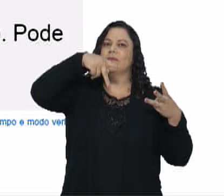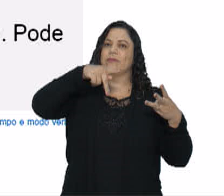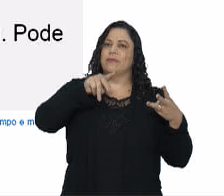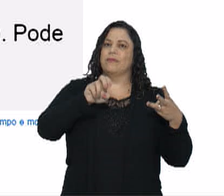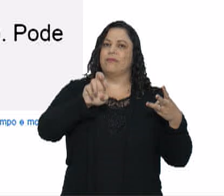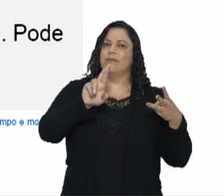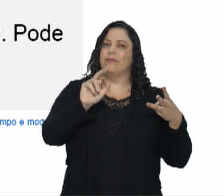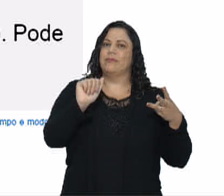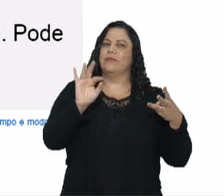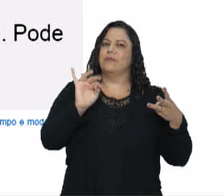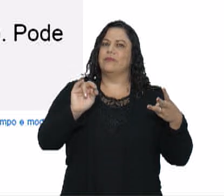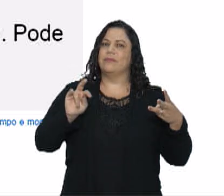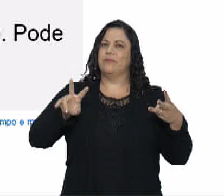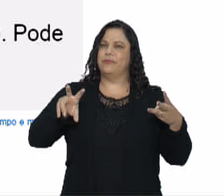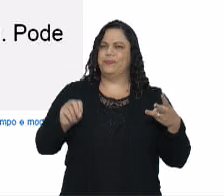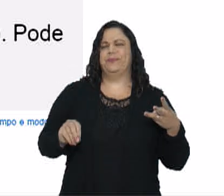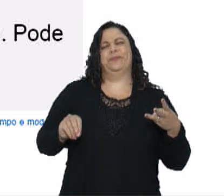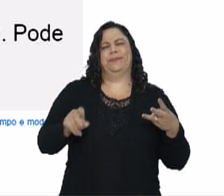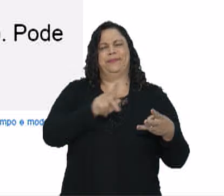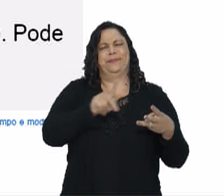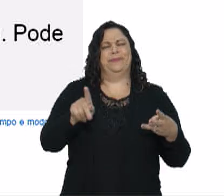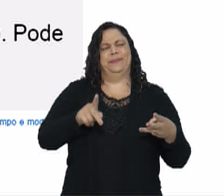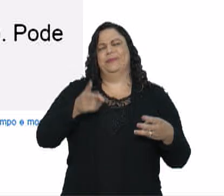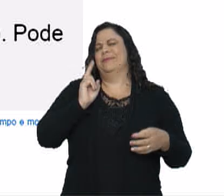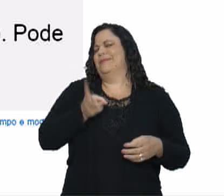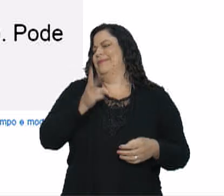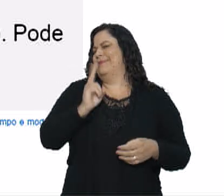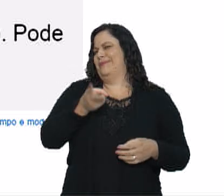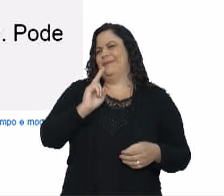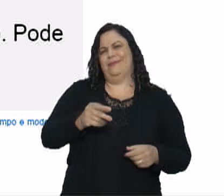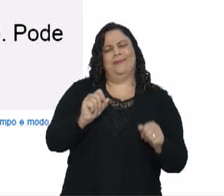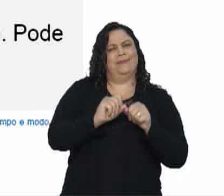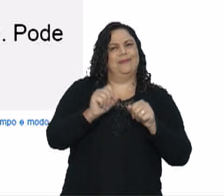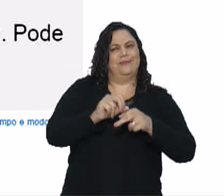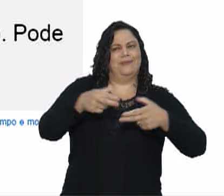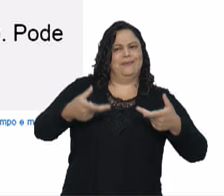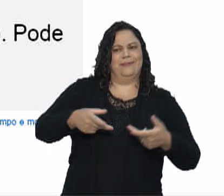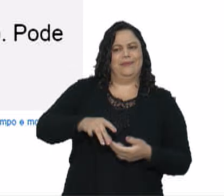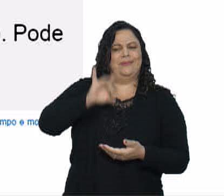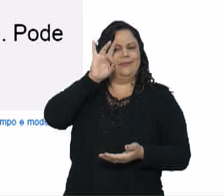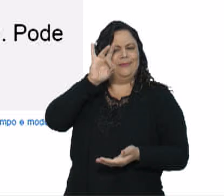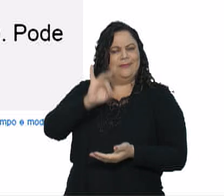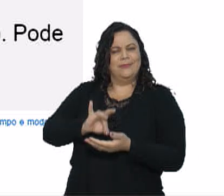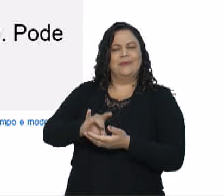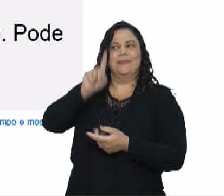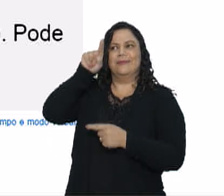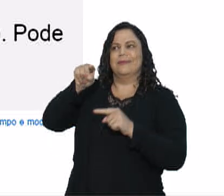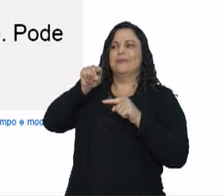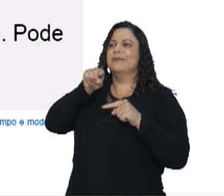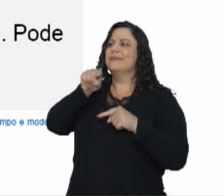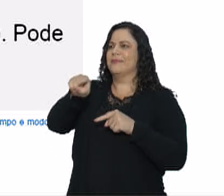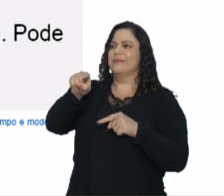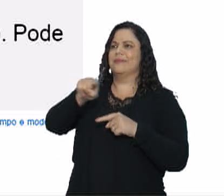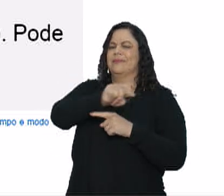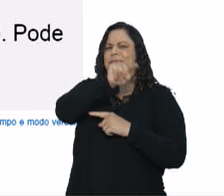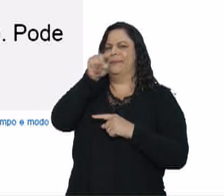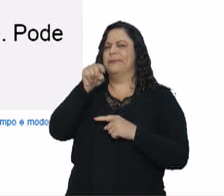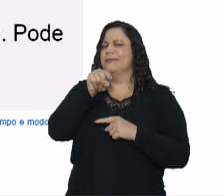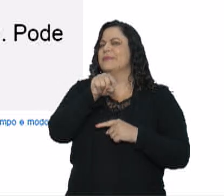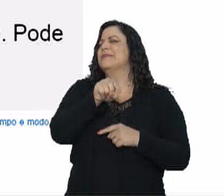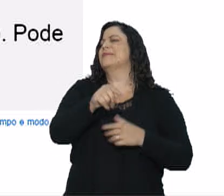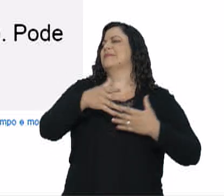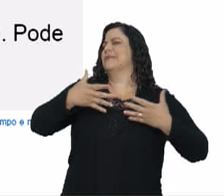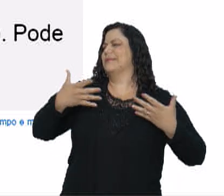fazemos sempre, né, principalmente o professor, né? Apresenta-se na forma afirmativa e na forma negativa. Com ele nos